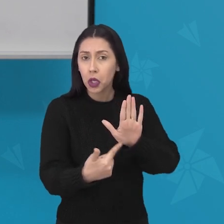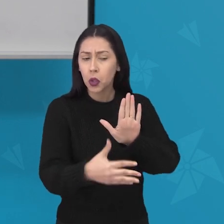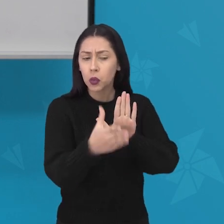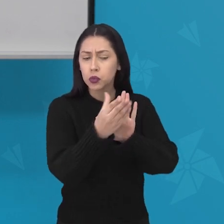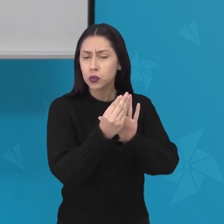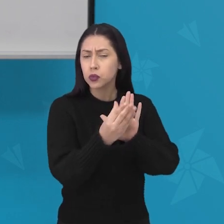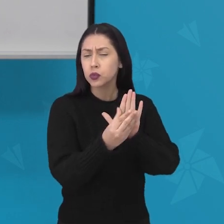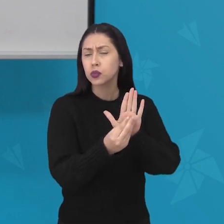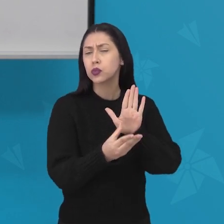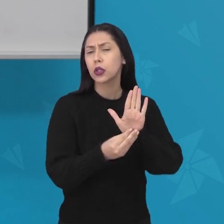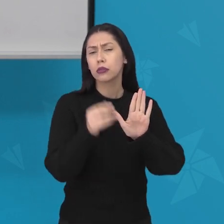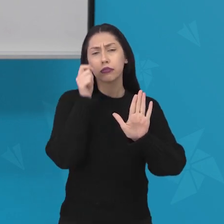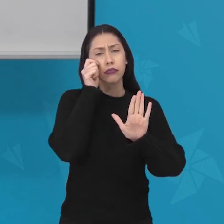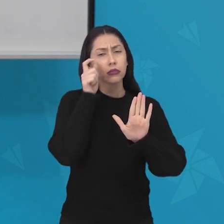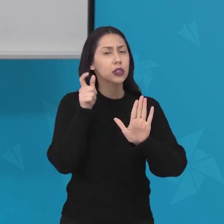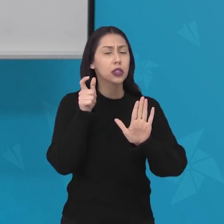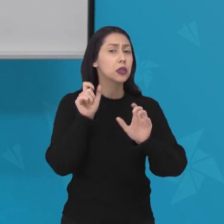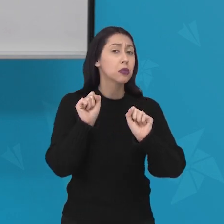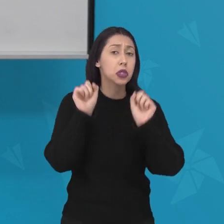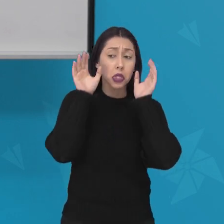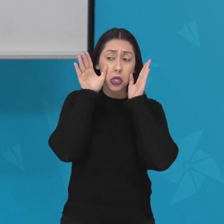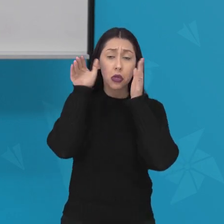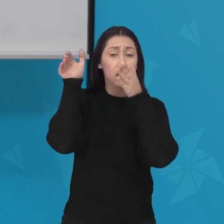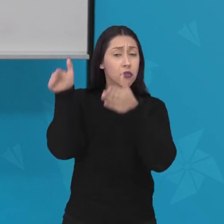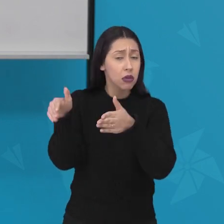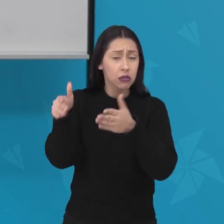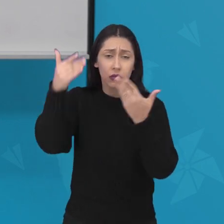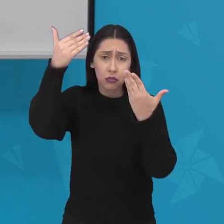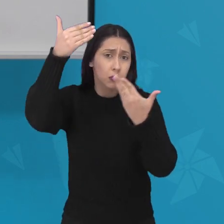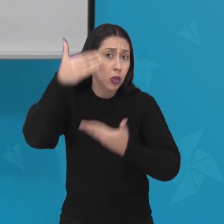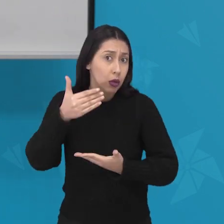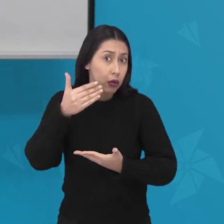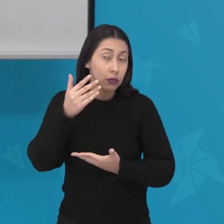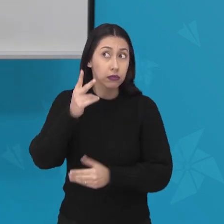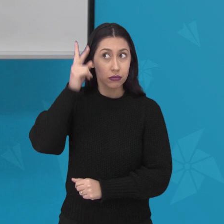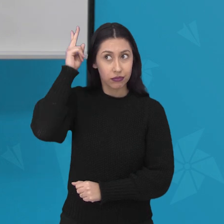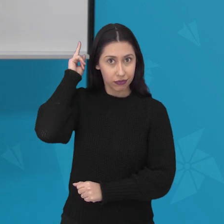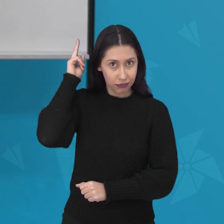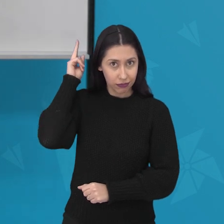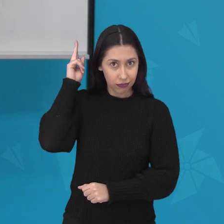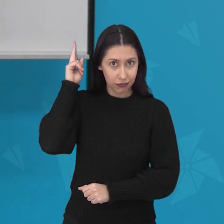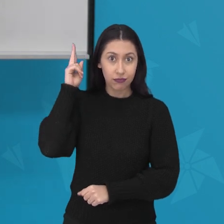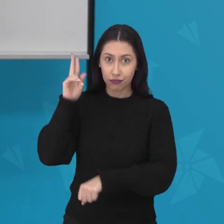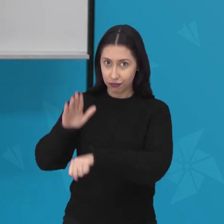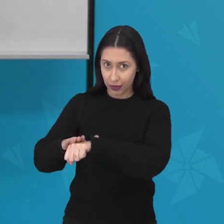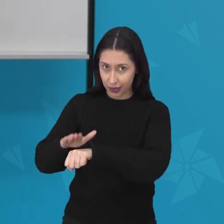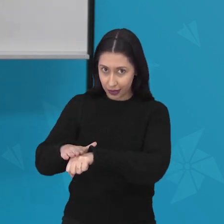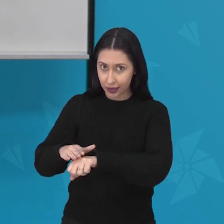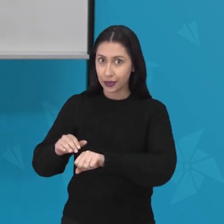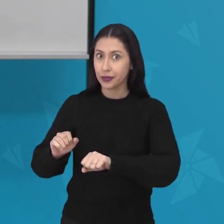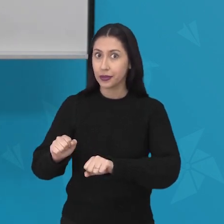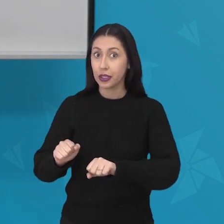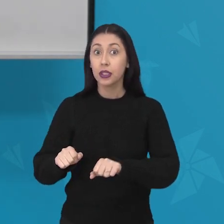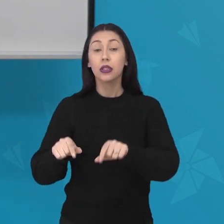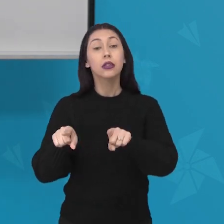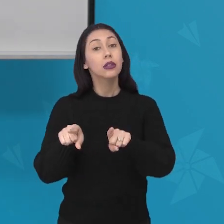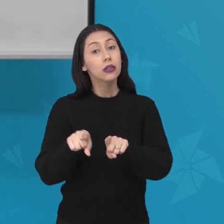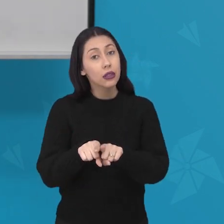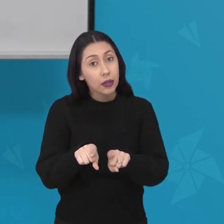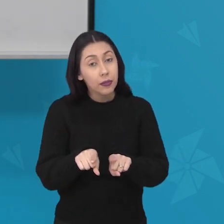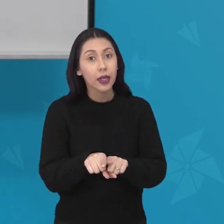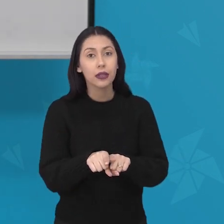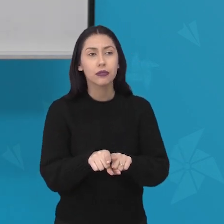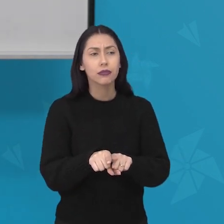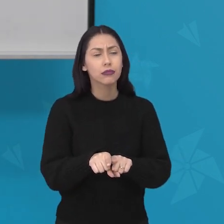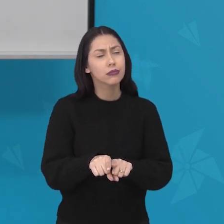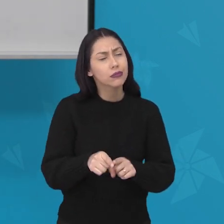conteúdos interessantes, seja pensando nos testes, nos vestibulares que vocês vão enfrentar, mas ao mesmo tempo